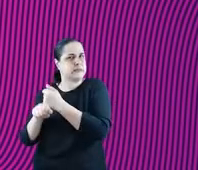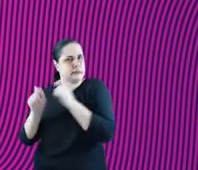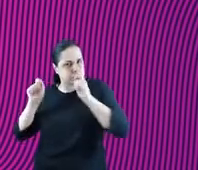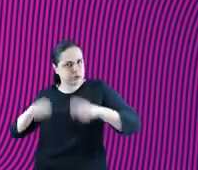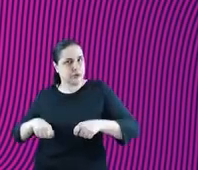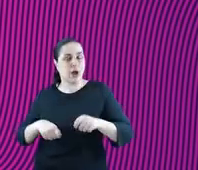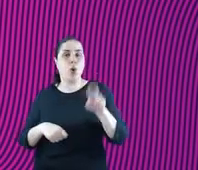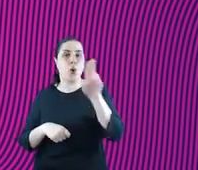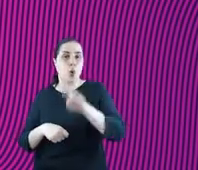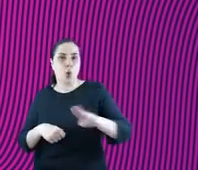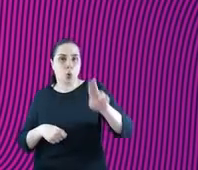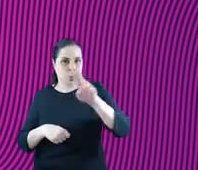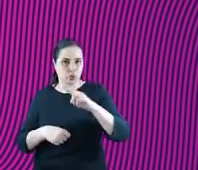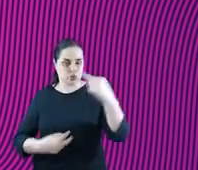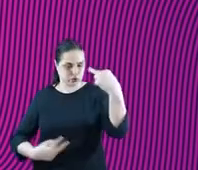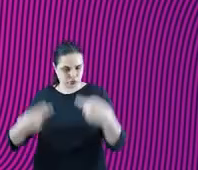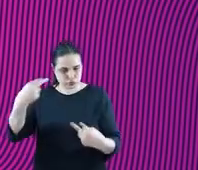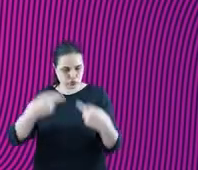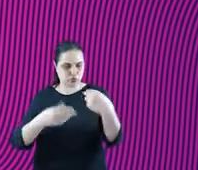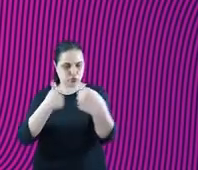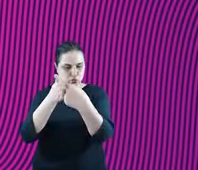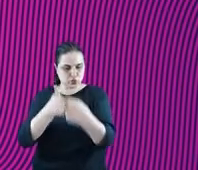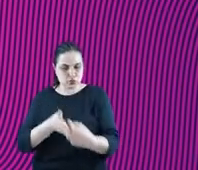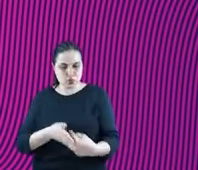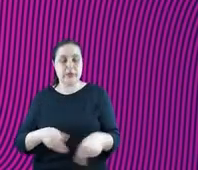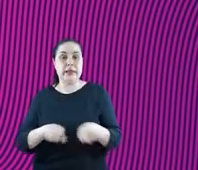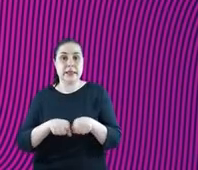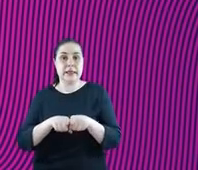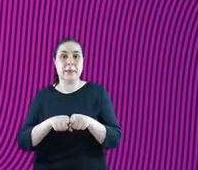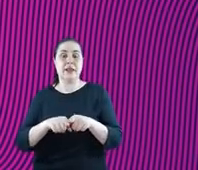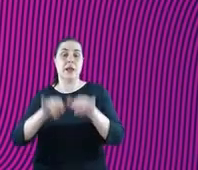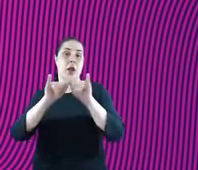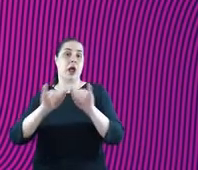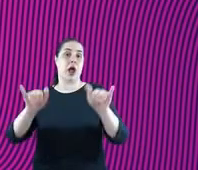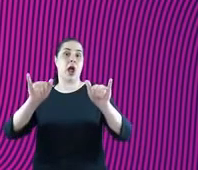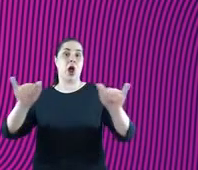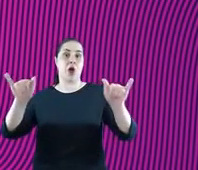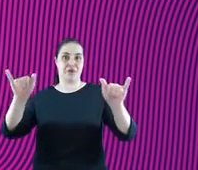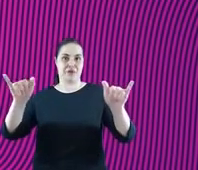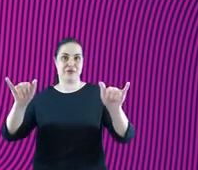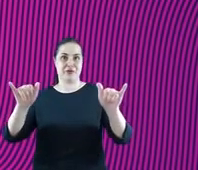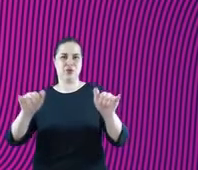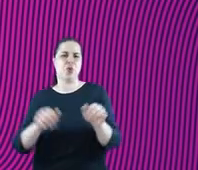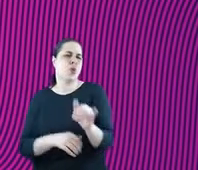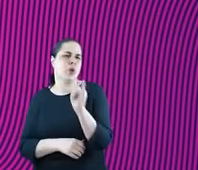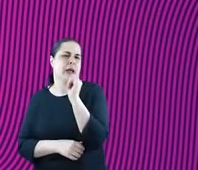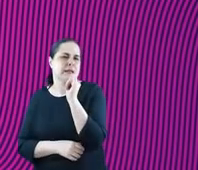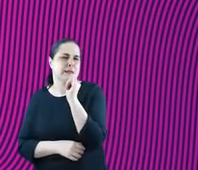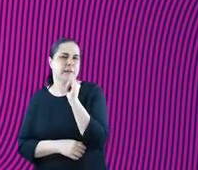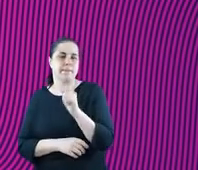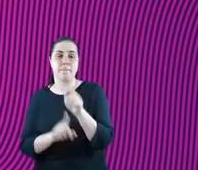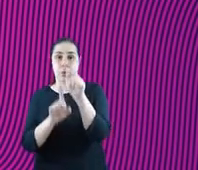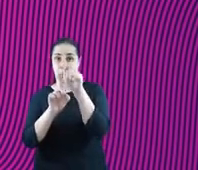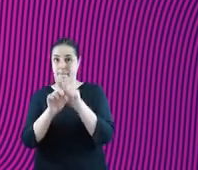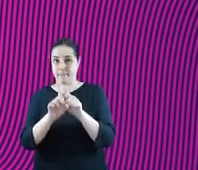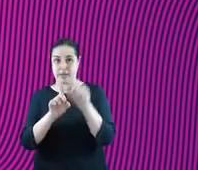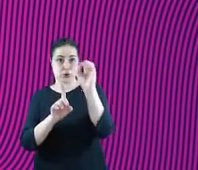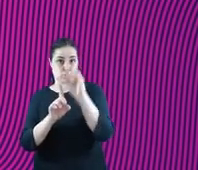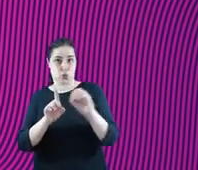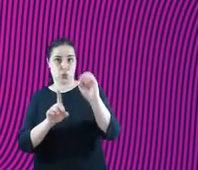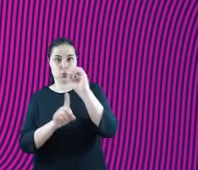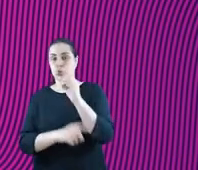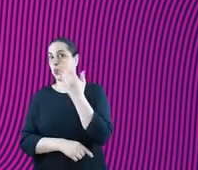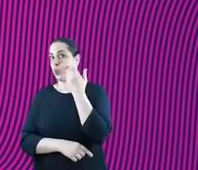rastreio, campanhas, né? A gente acaba de sair aí do Outubro Rosa, que faz essa conscientização, né, para o